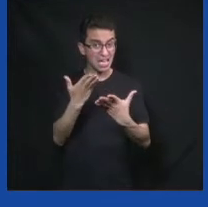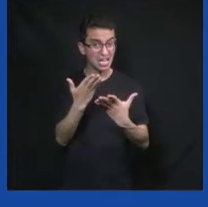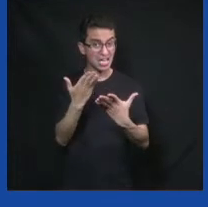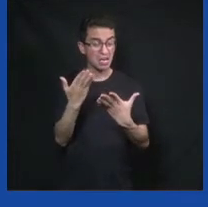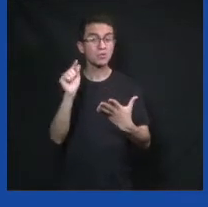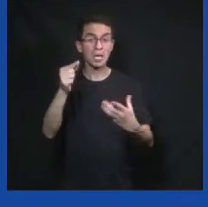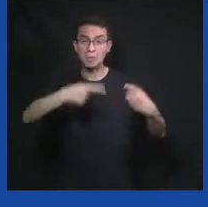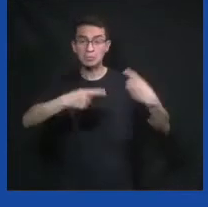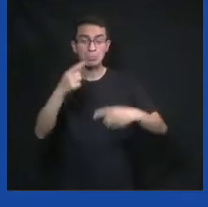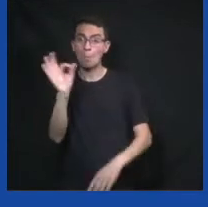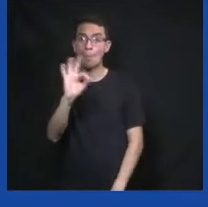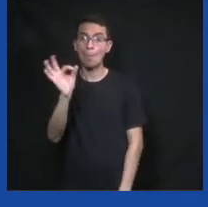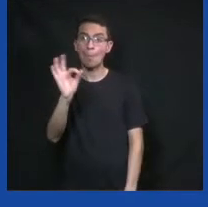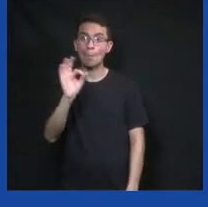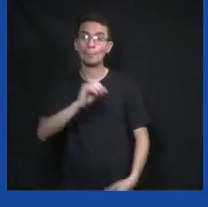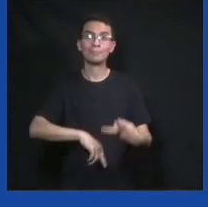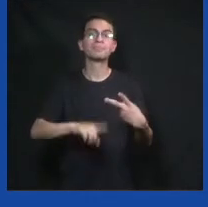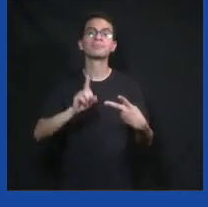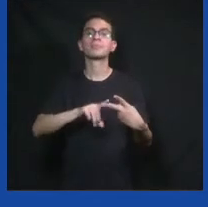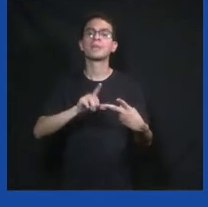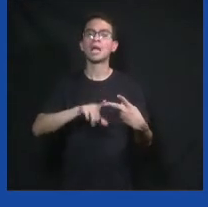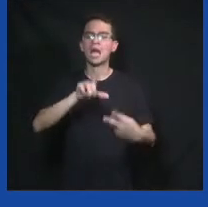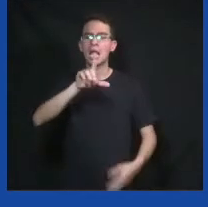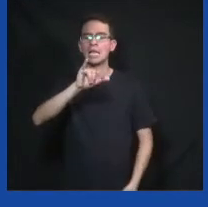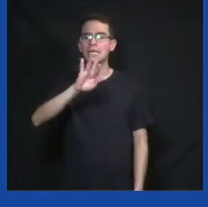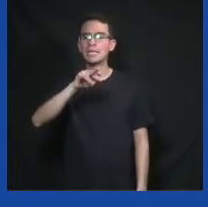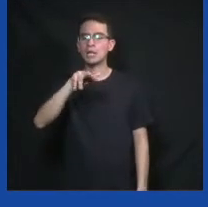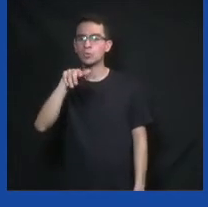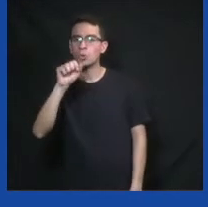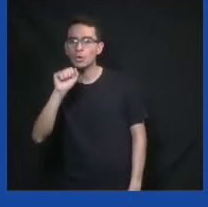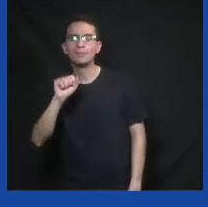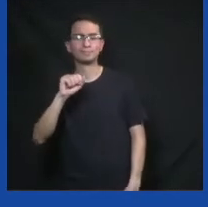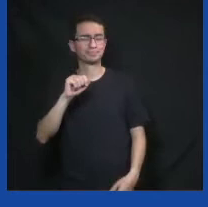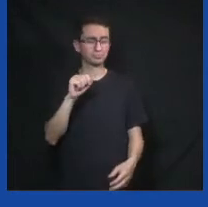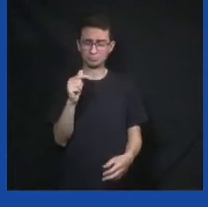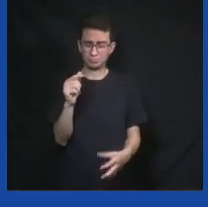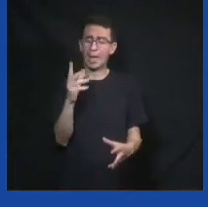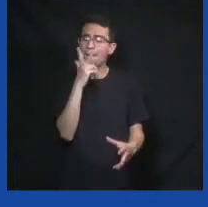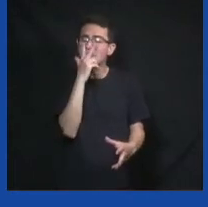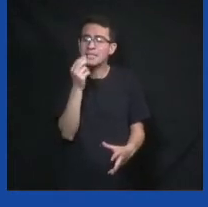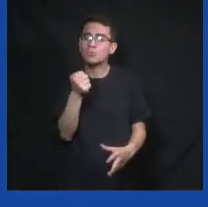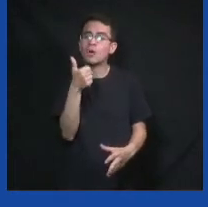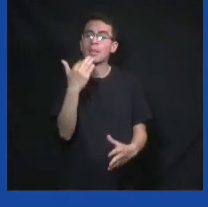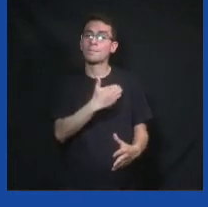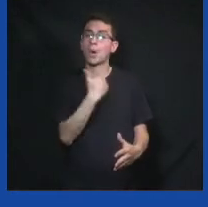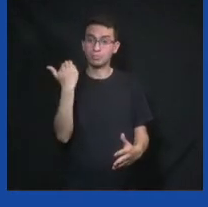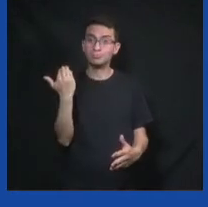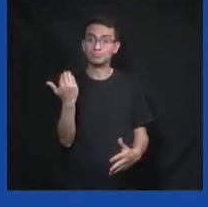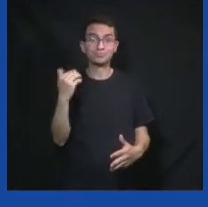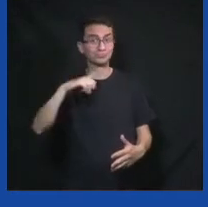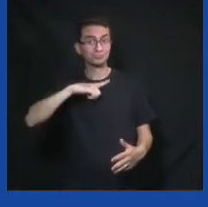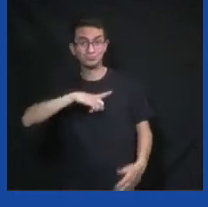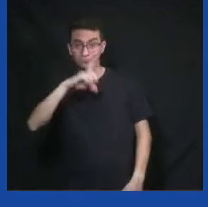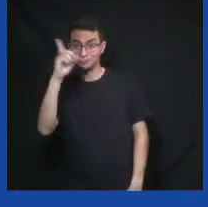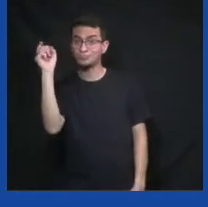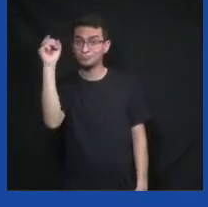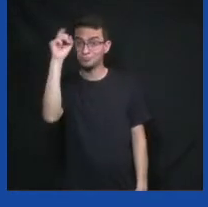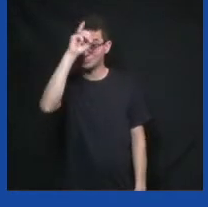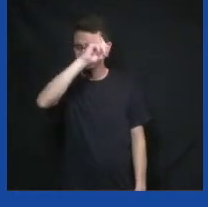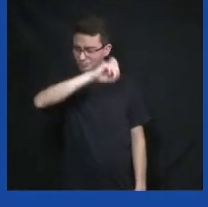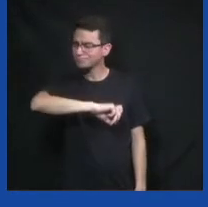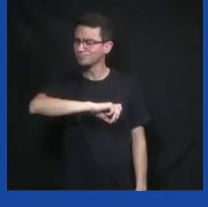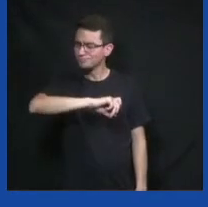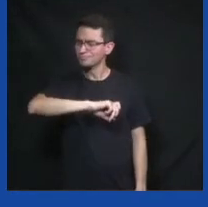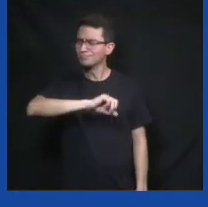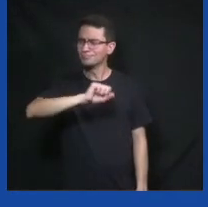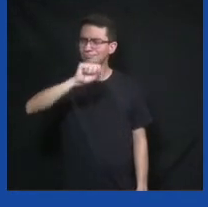sociais praticamente morreu no Brasil. A licenciatura em filosofia no Brasil enfrenta severas dificuldades. Então, eu matei. Quando